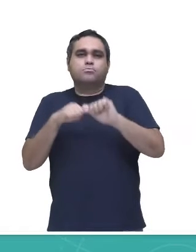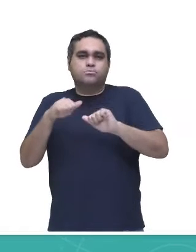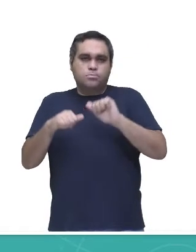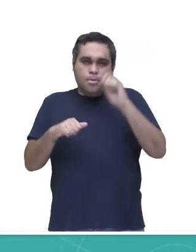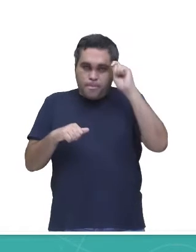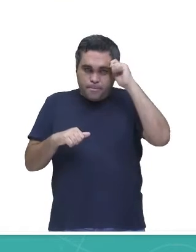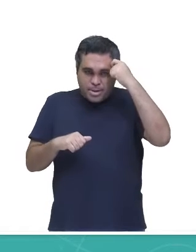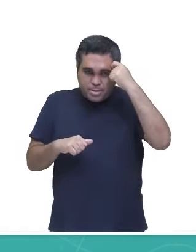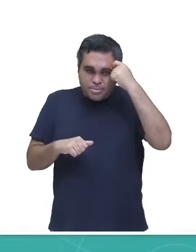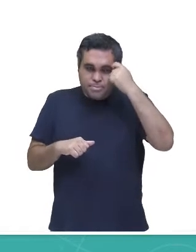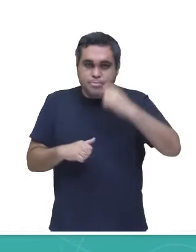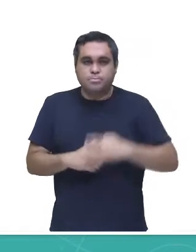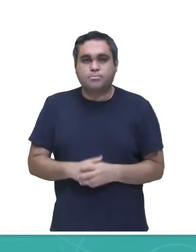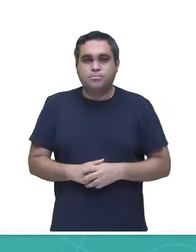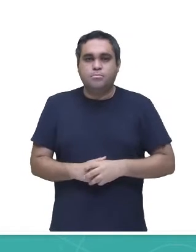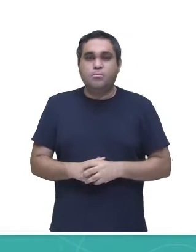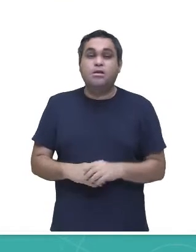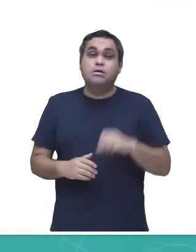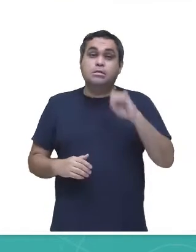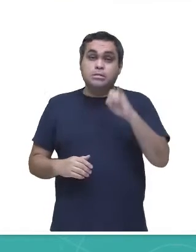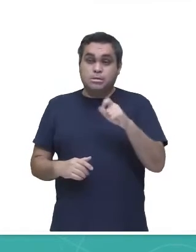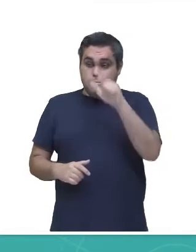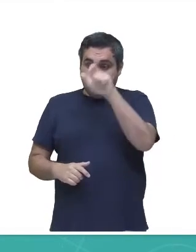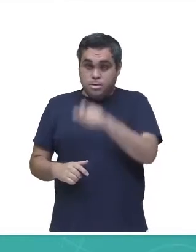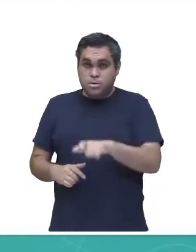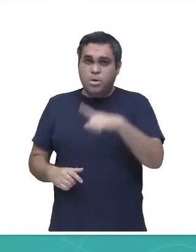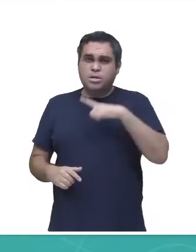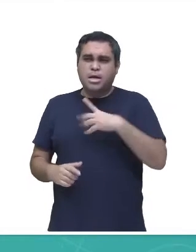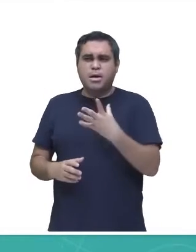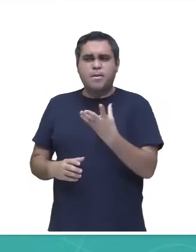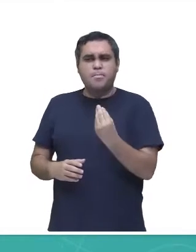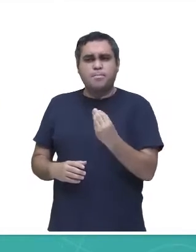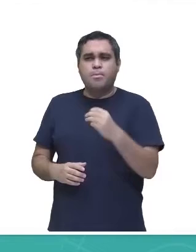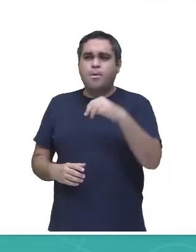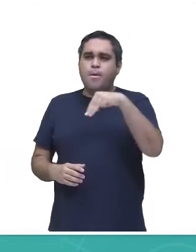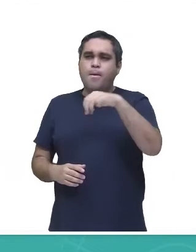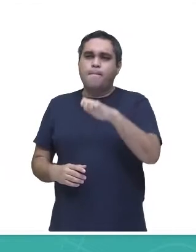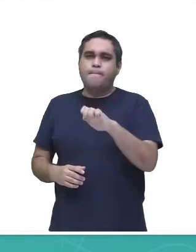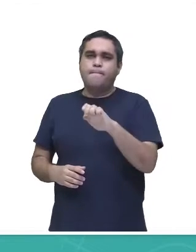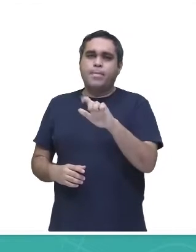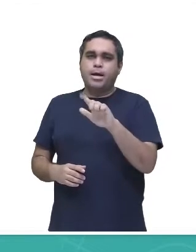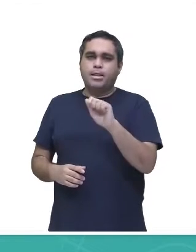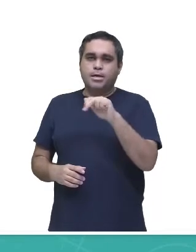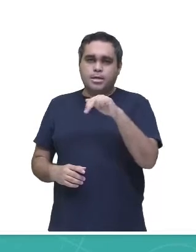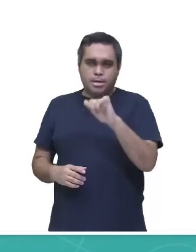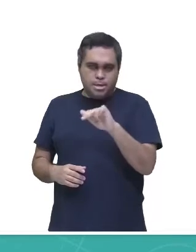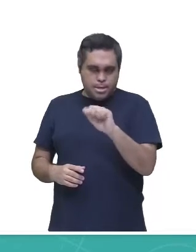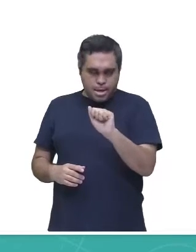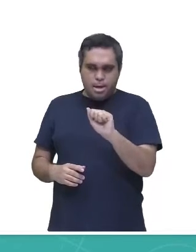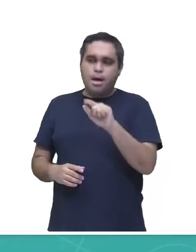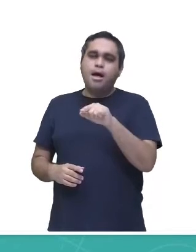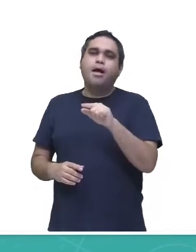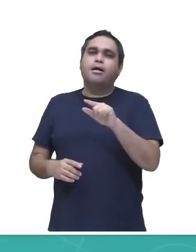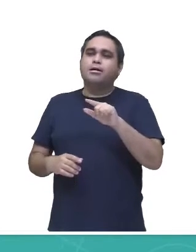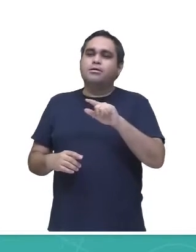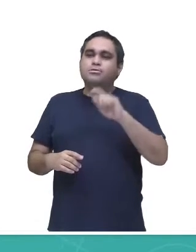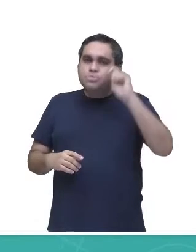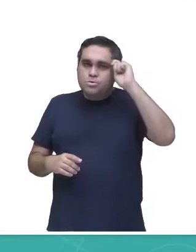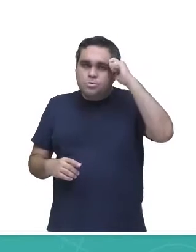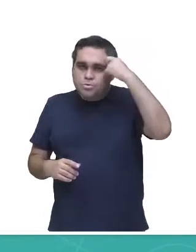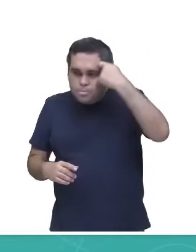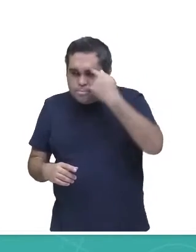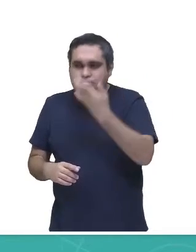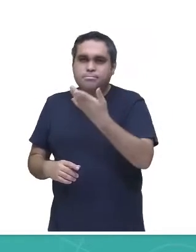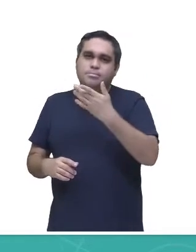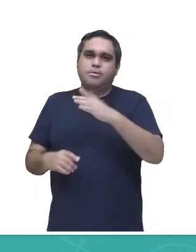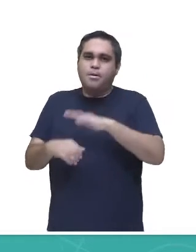tenha grande produção de melanina, tem na sua pele uma grande concentração de melanina, ele vai ter uma pele mais escura. No meu